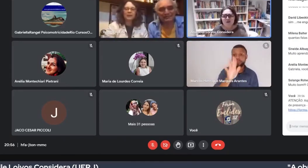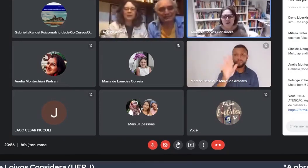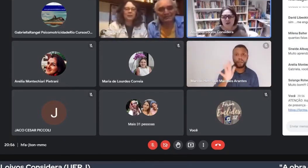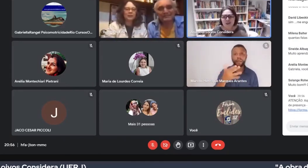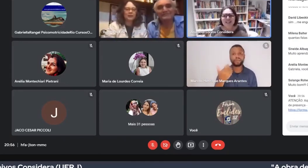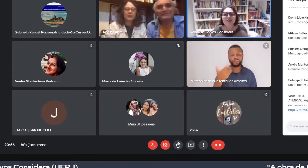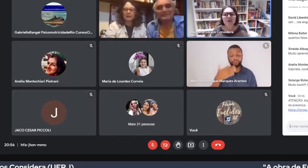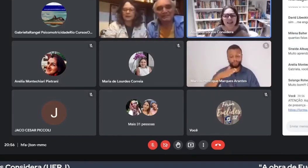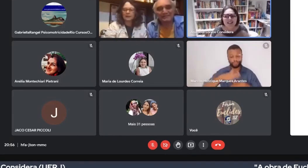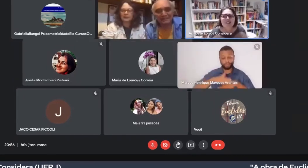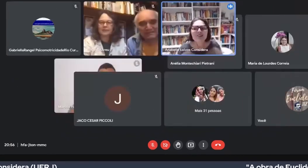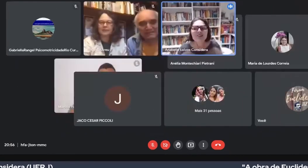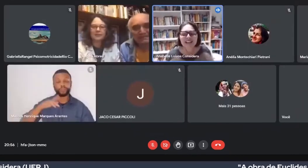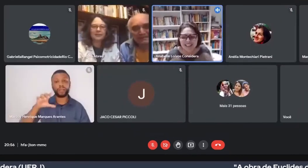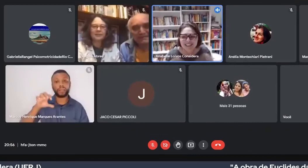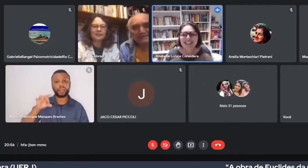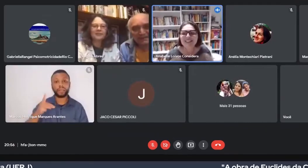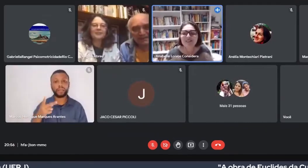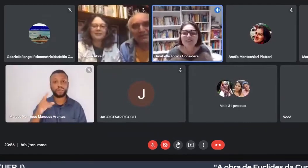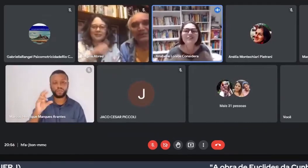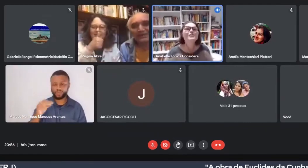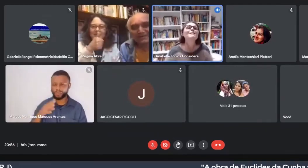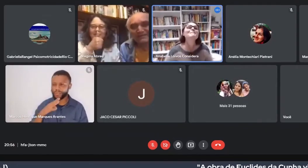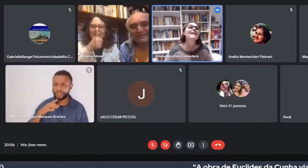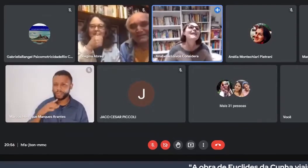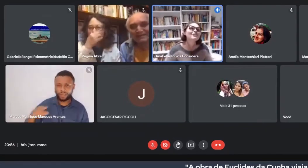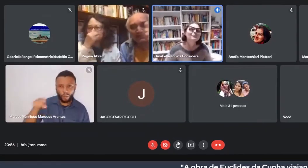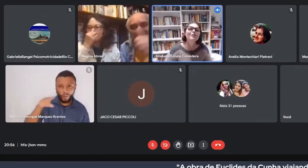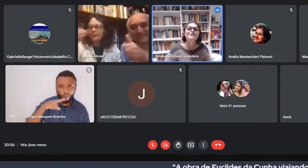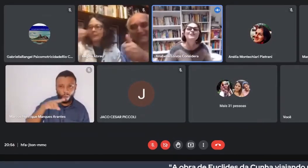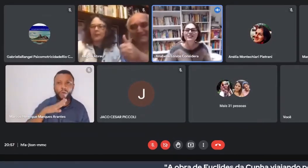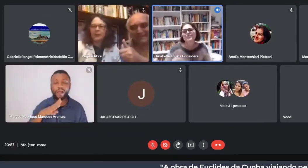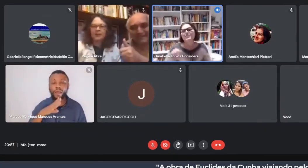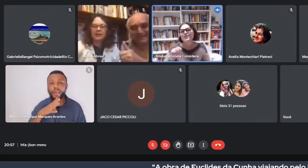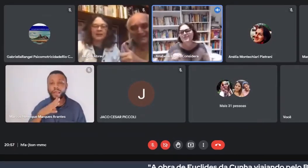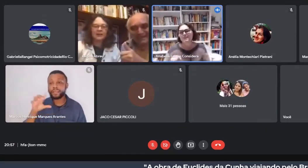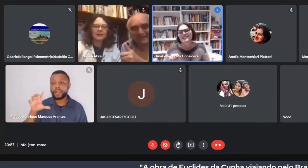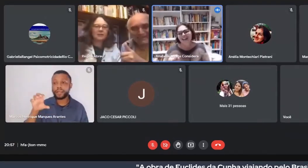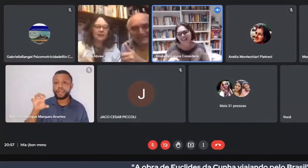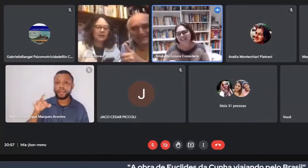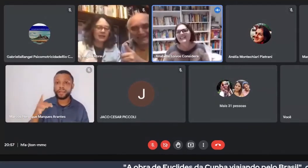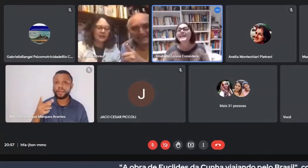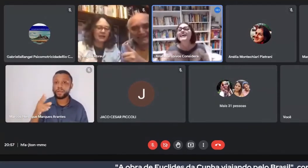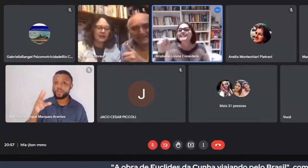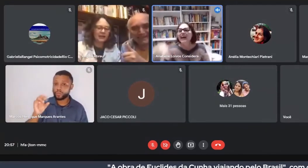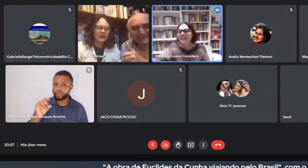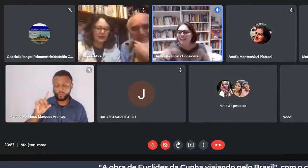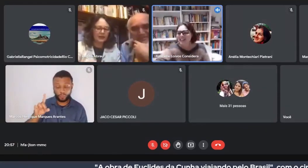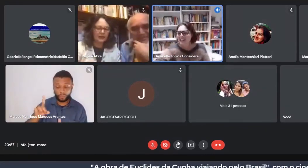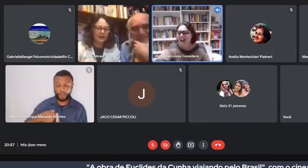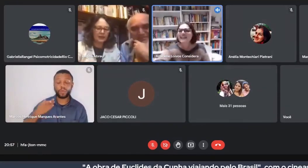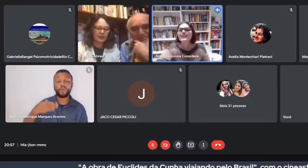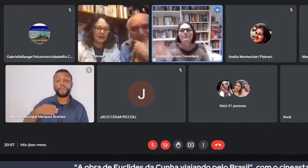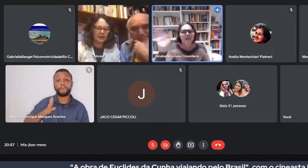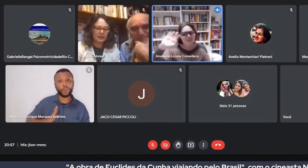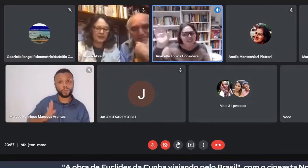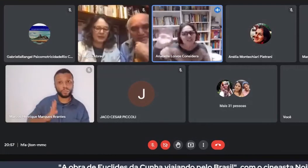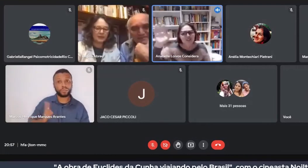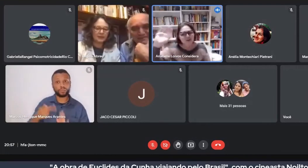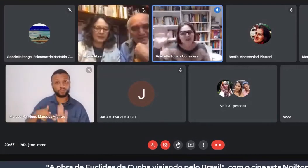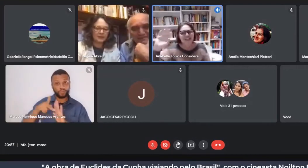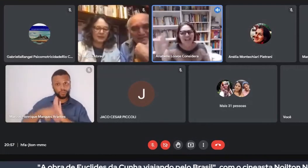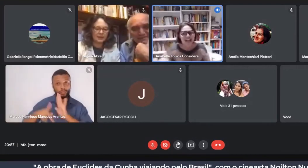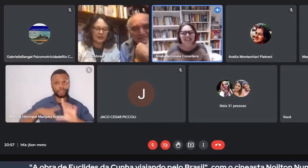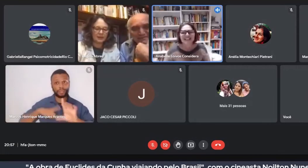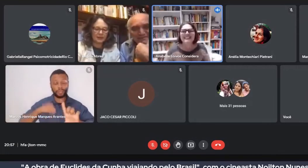Salvo. Vocês conhecem o Leandro? O Leandro foi um dos primeiros bolsistas do nosso projeto. Ele está aqui na sala, daqui a pouco